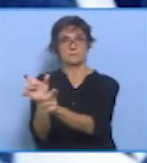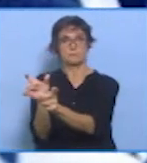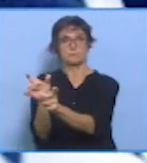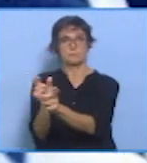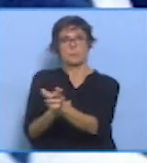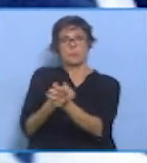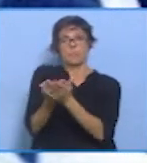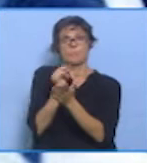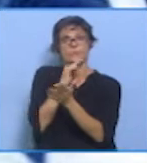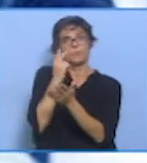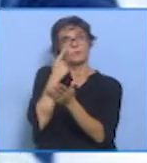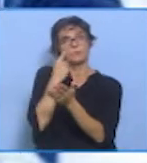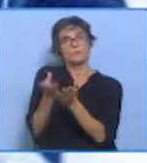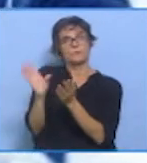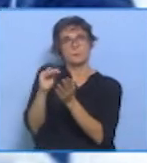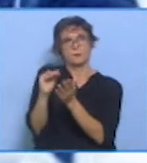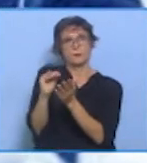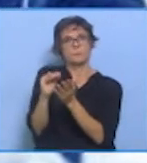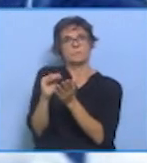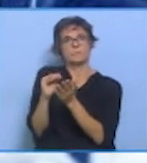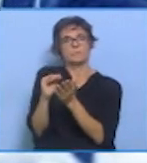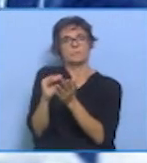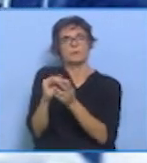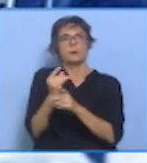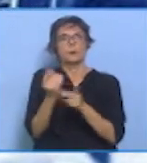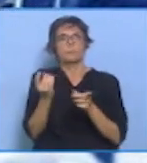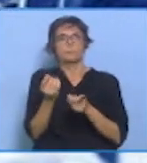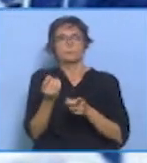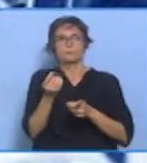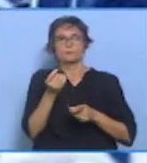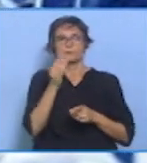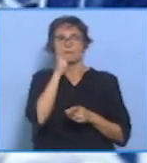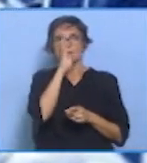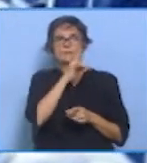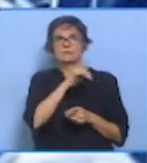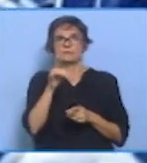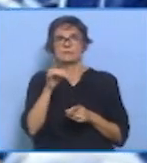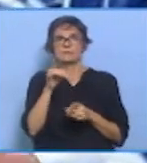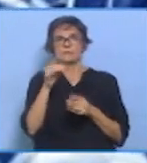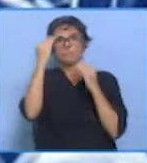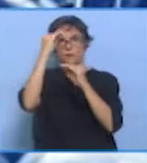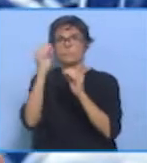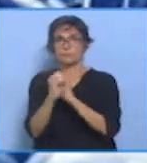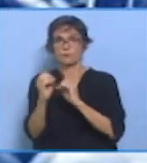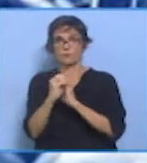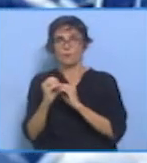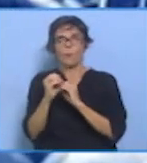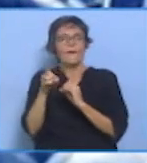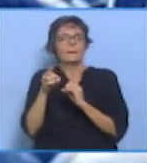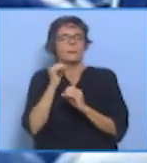apresentar livros, chocarem com eles, se não fizerem isso, então eles vão estar sujeitos a toda a